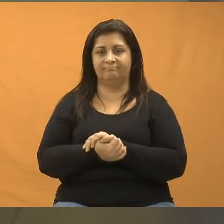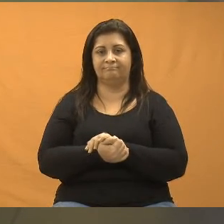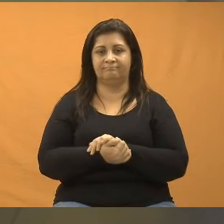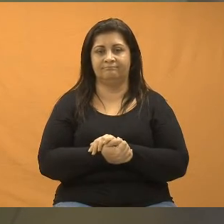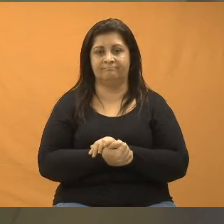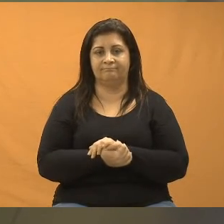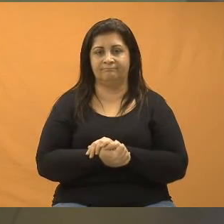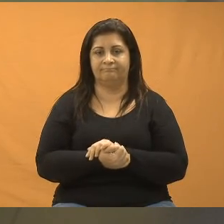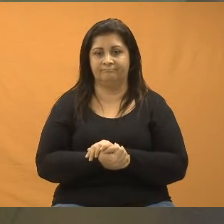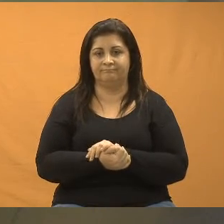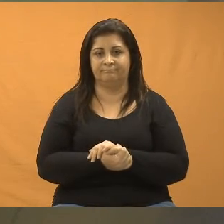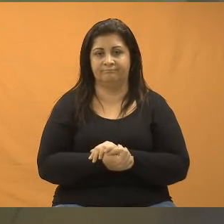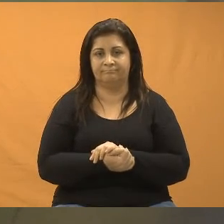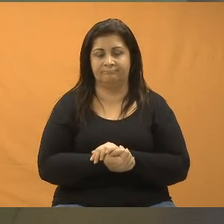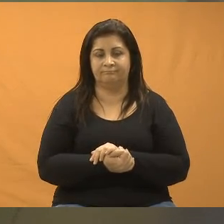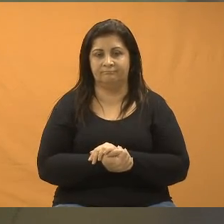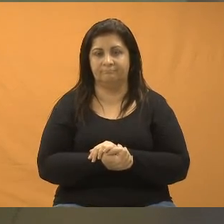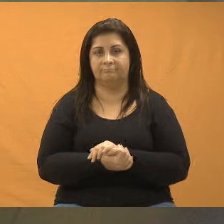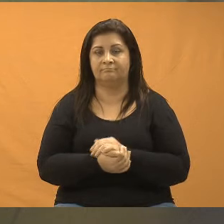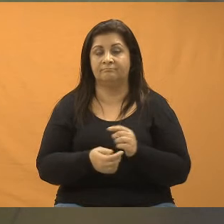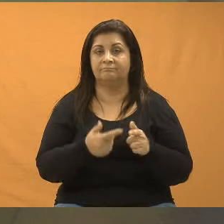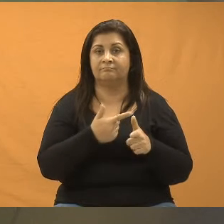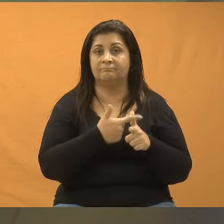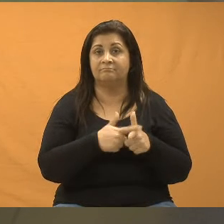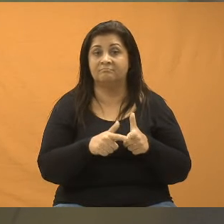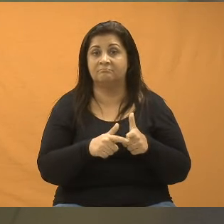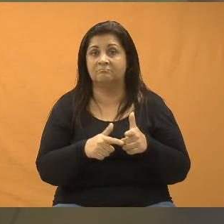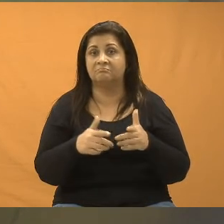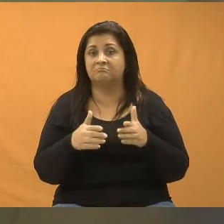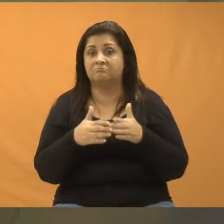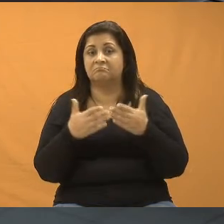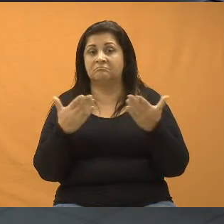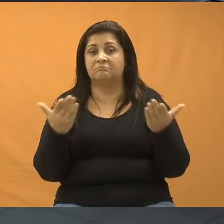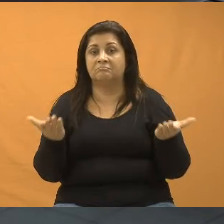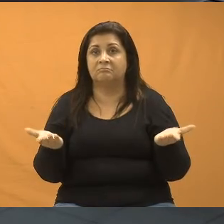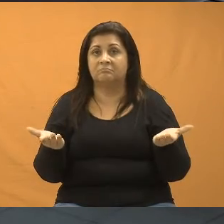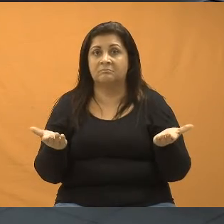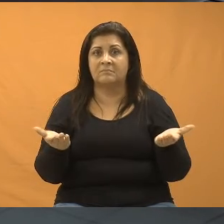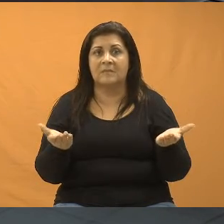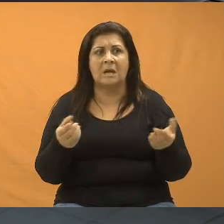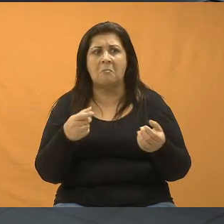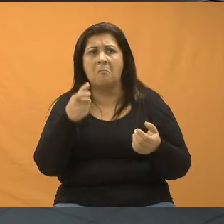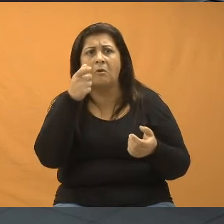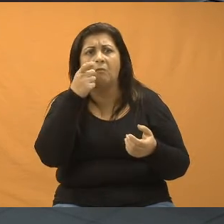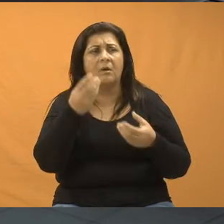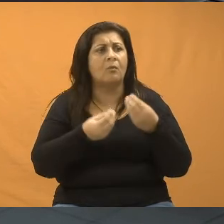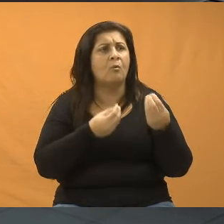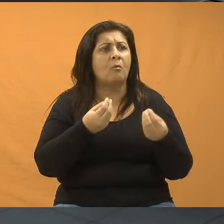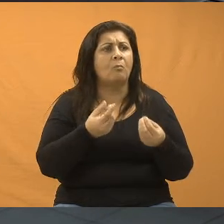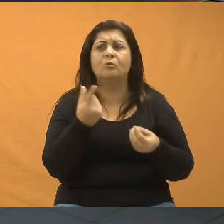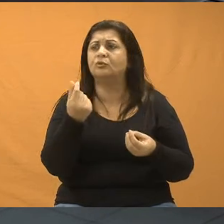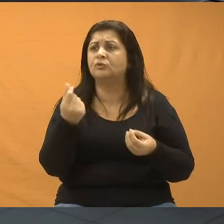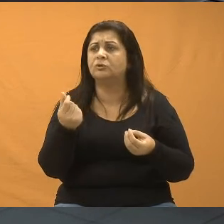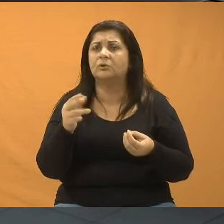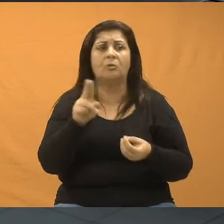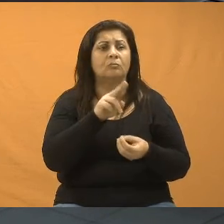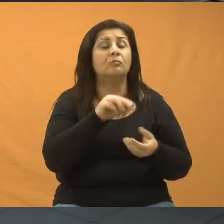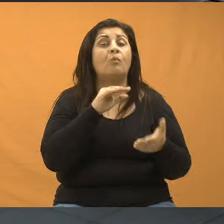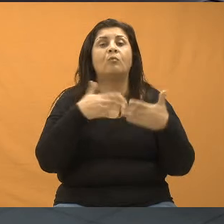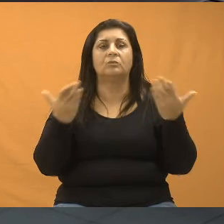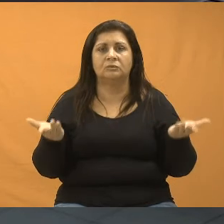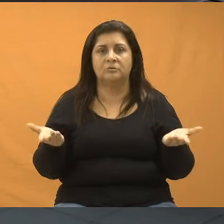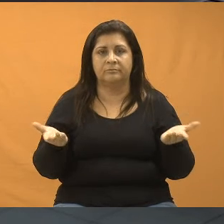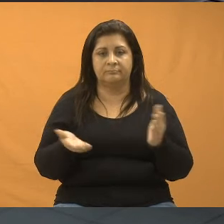Jacareí. Esse empréstimo foi contraído e não teve nenhuma benfeitoria visível que justifique o empréstimo.